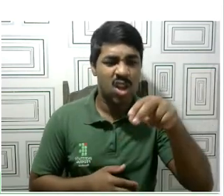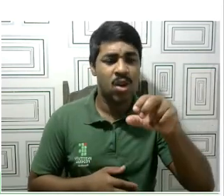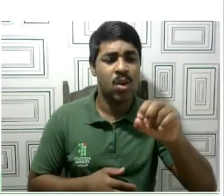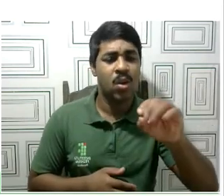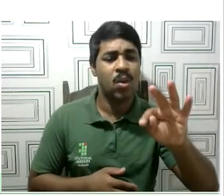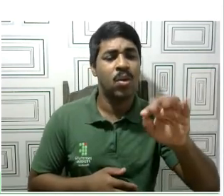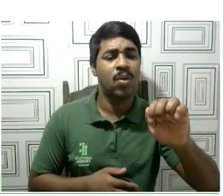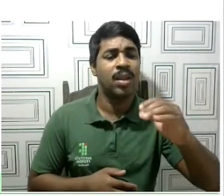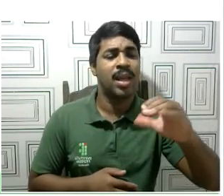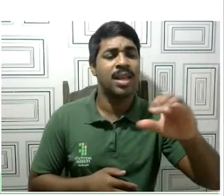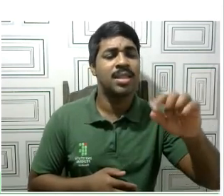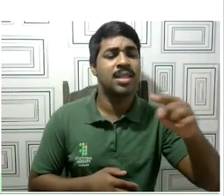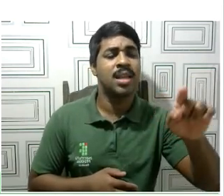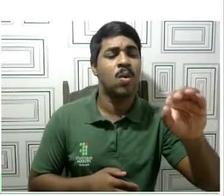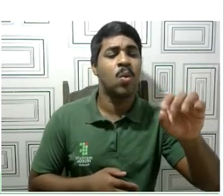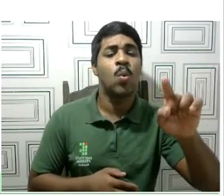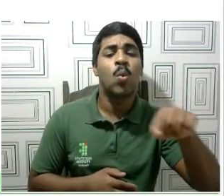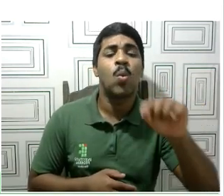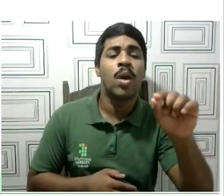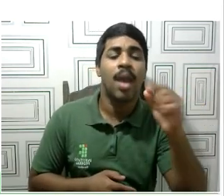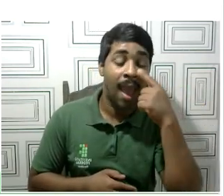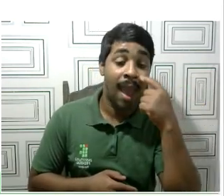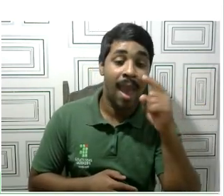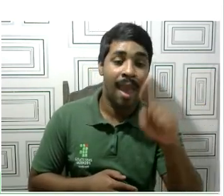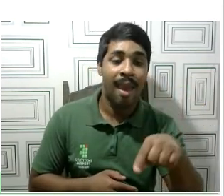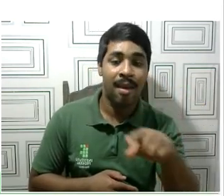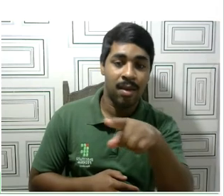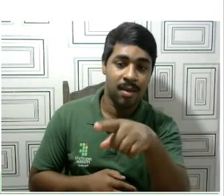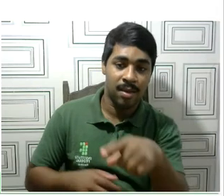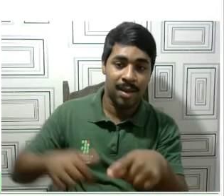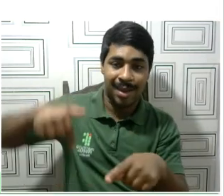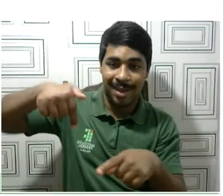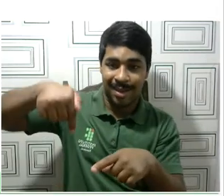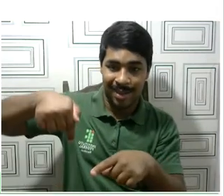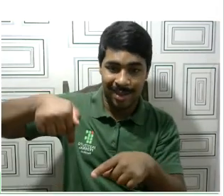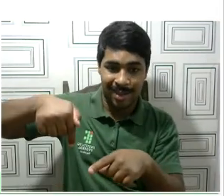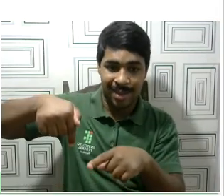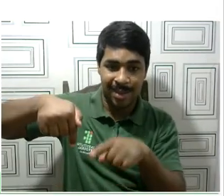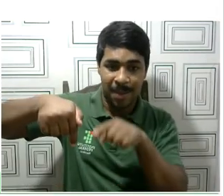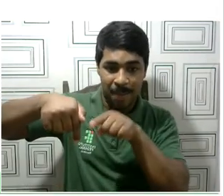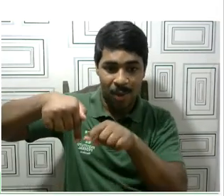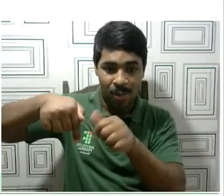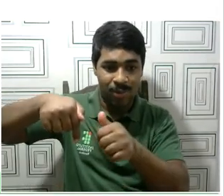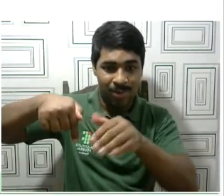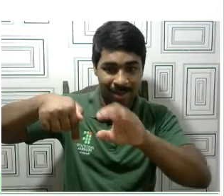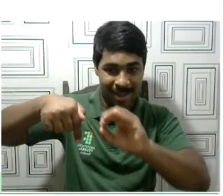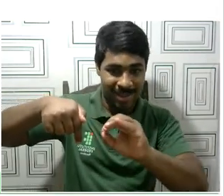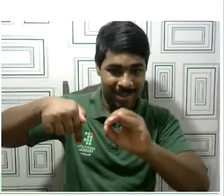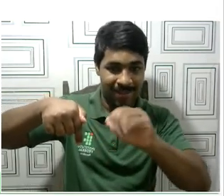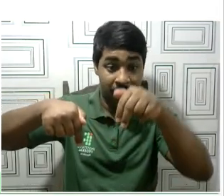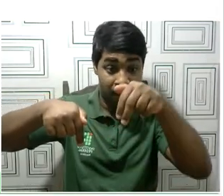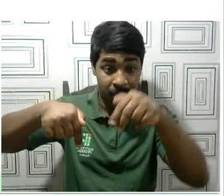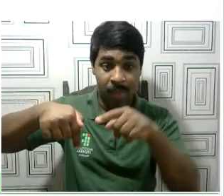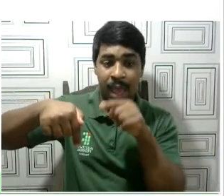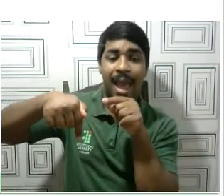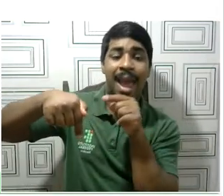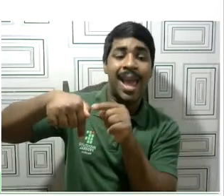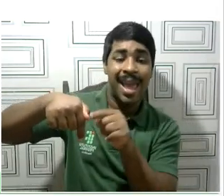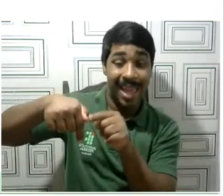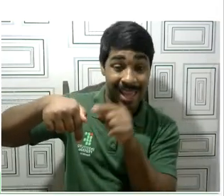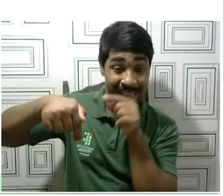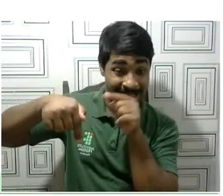número Q, vezes um 10 elevado a algum número N. Tá? Lembrando que na aula anterior a gente viu que esse número que fica aqui na